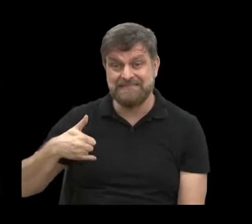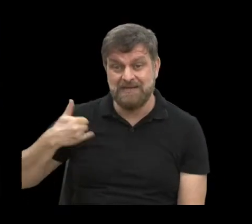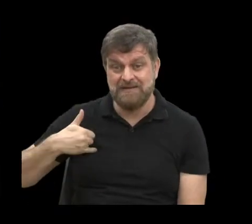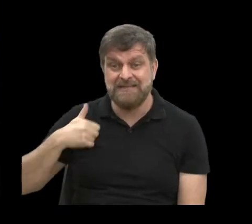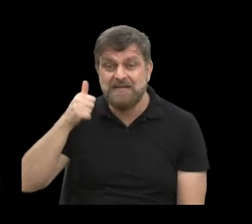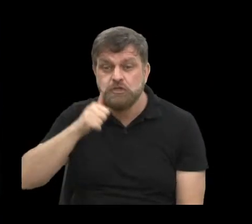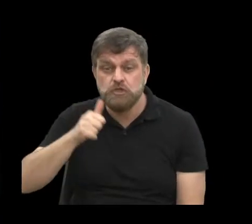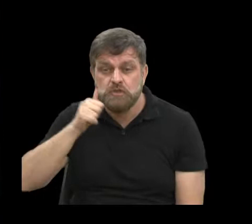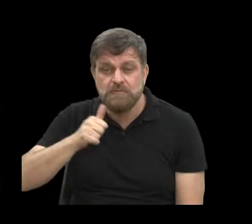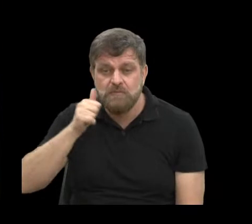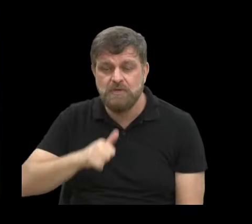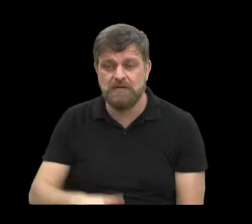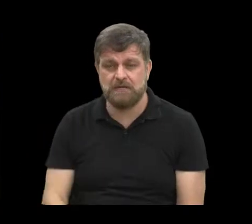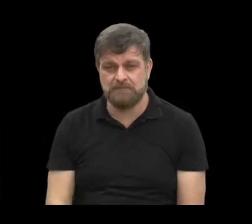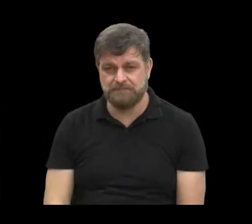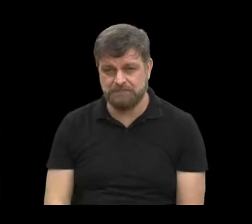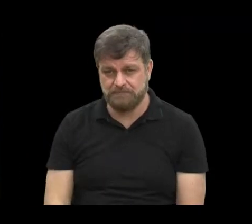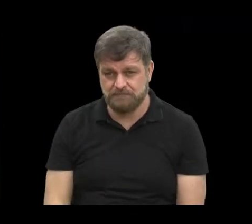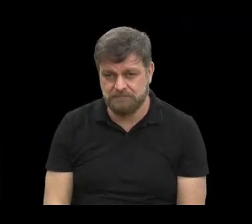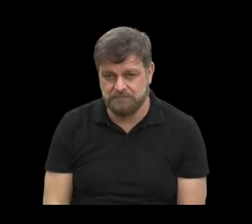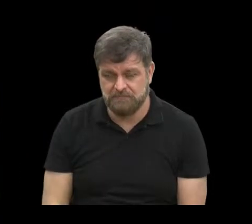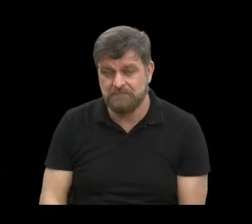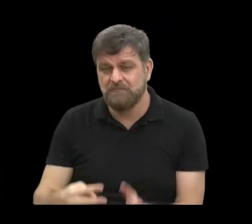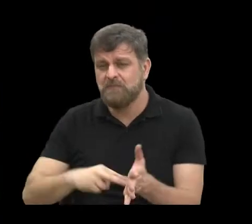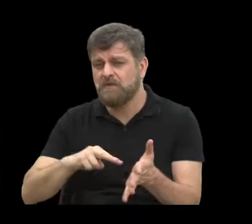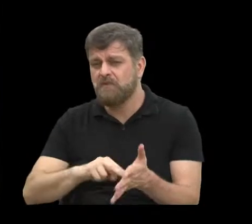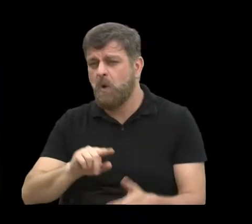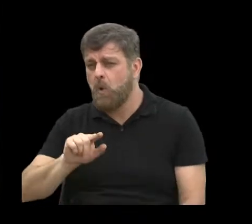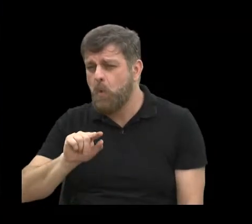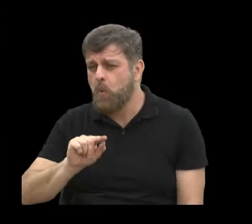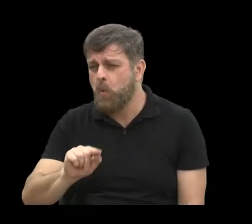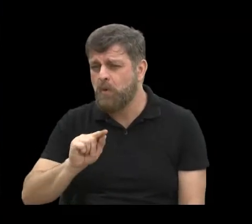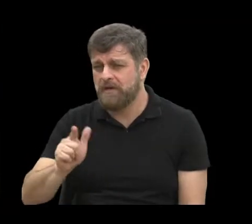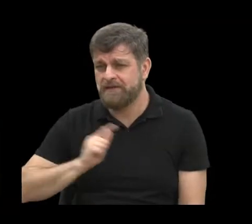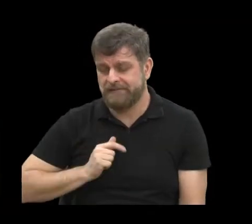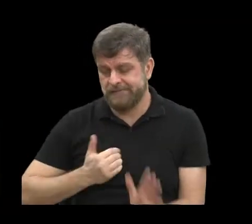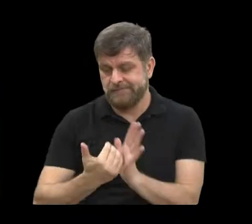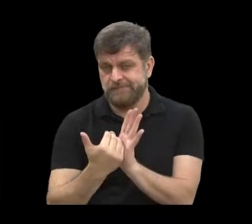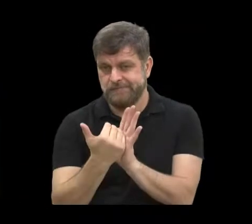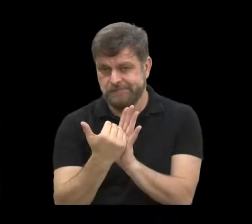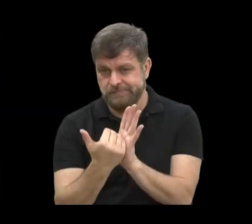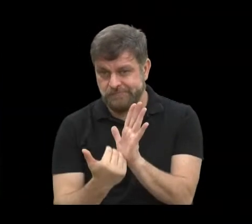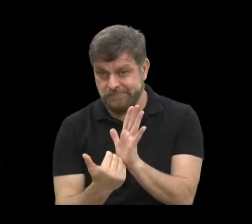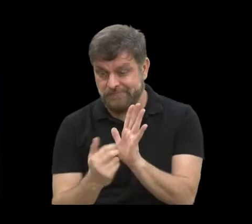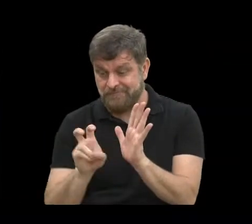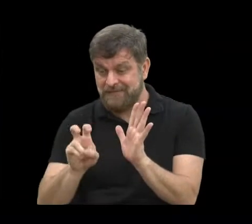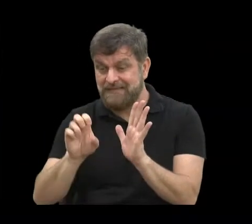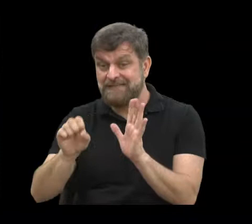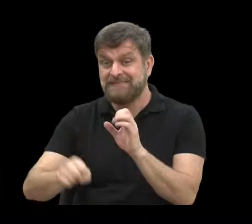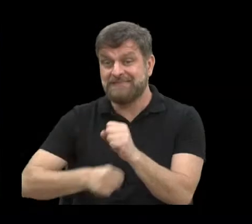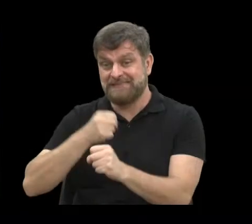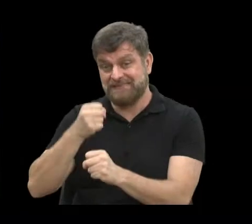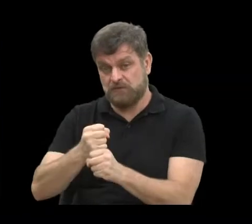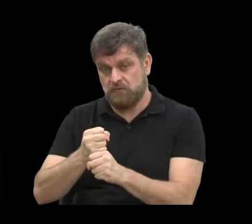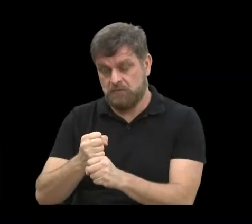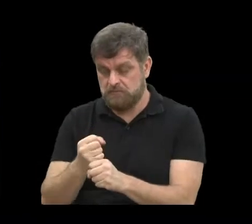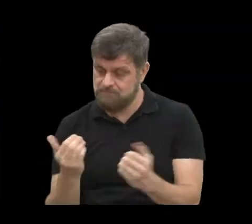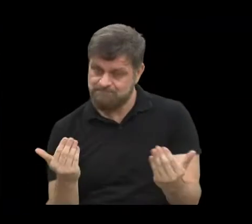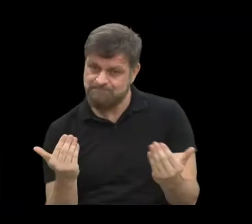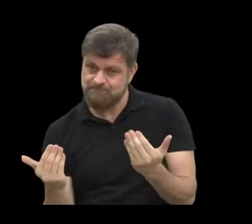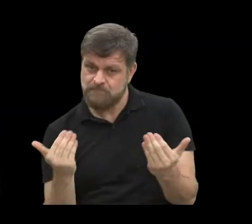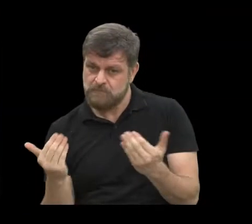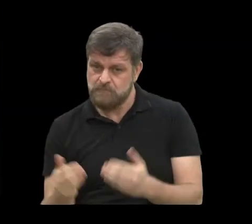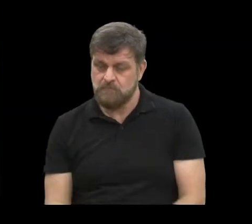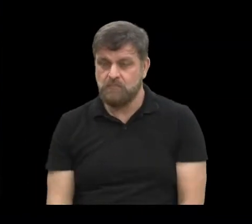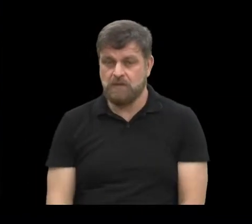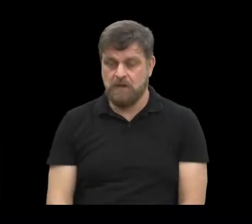de idade para a mulher. Isso significa uma redução de 5 anos em relação à